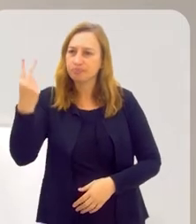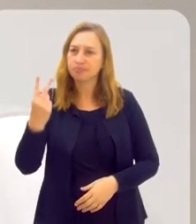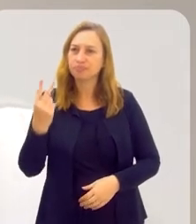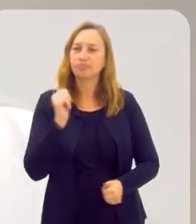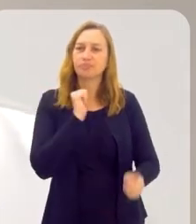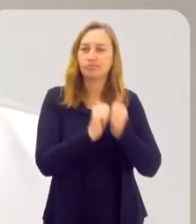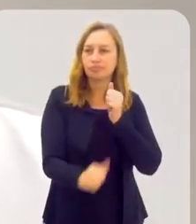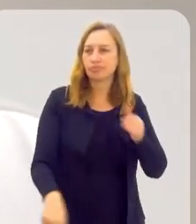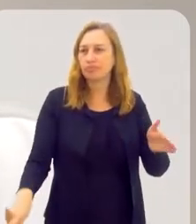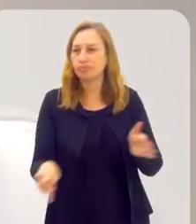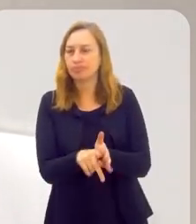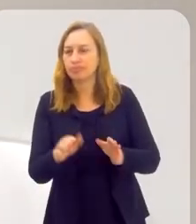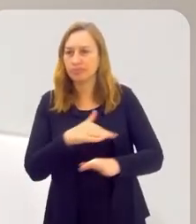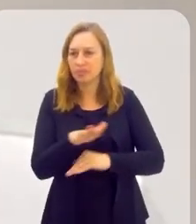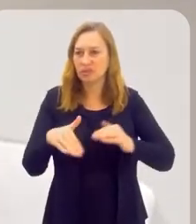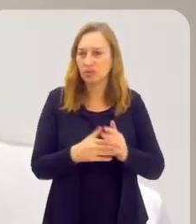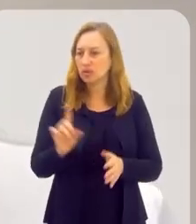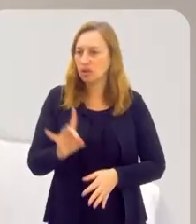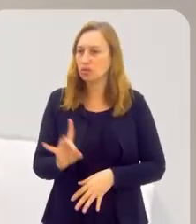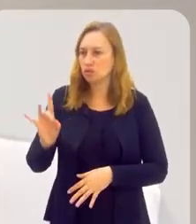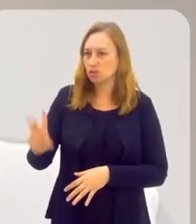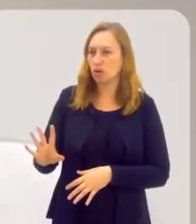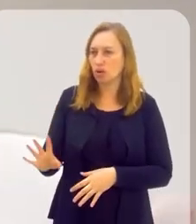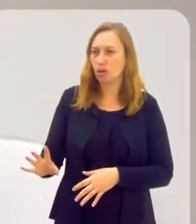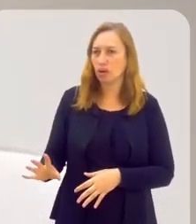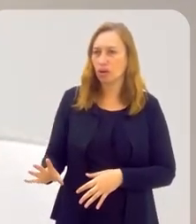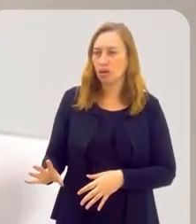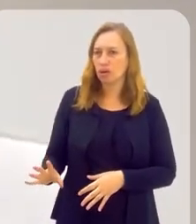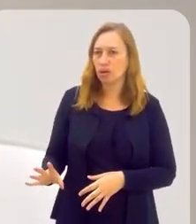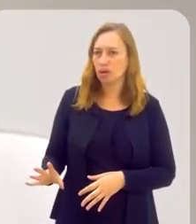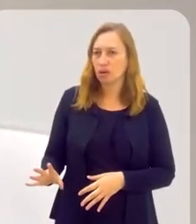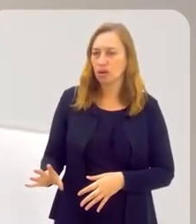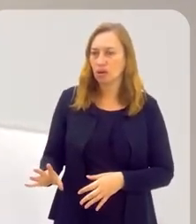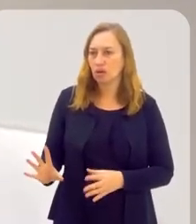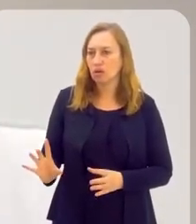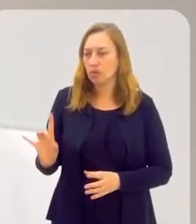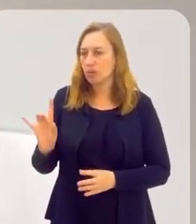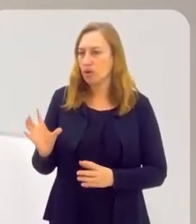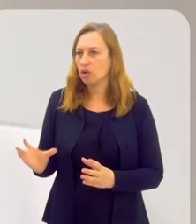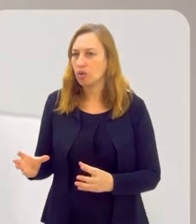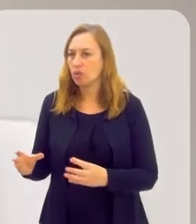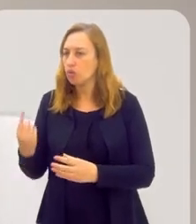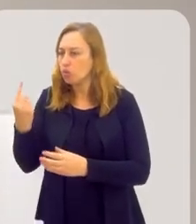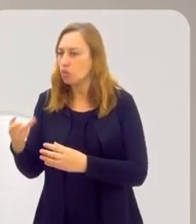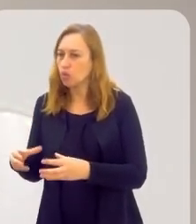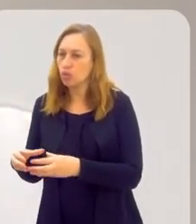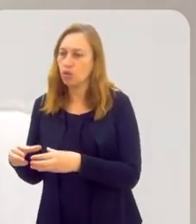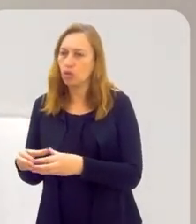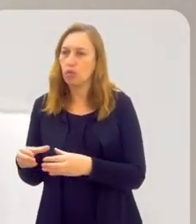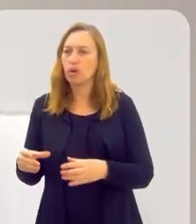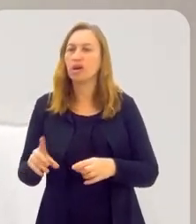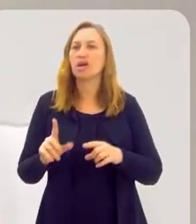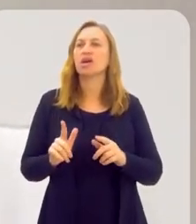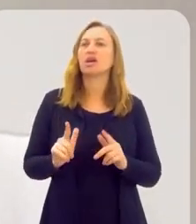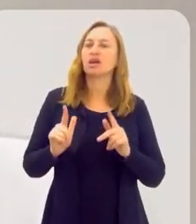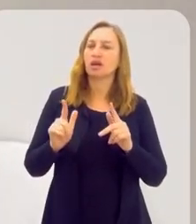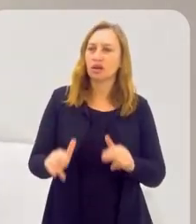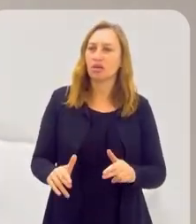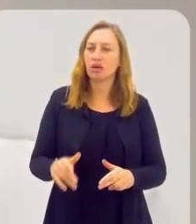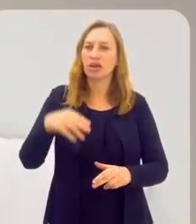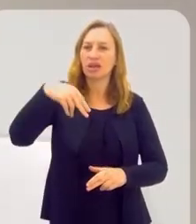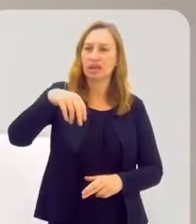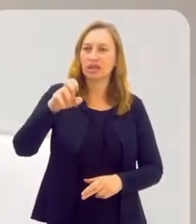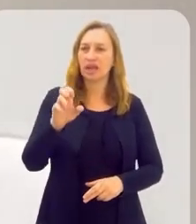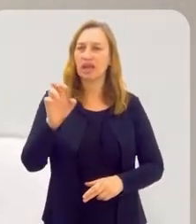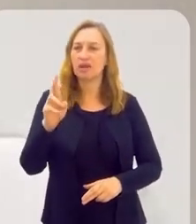valorizar o desporto para todos e não apenas para aquele chamado núcleo de elite, e às vezes serem essas mesmas figuras, o